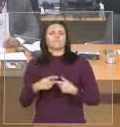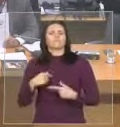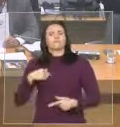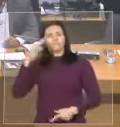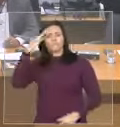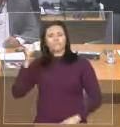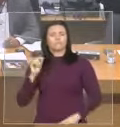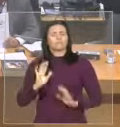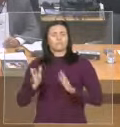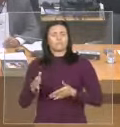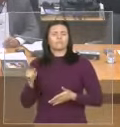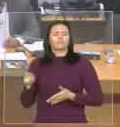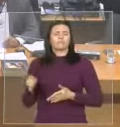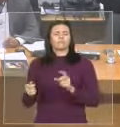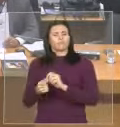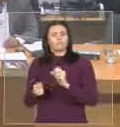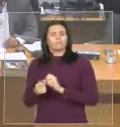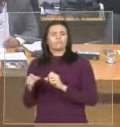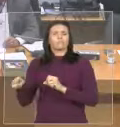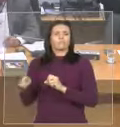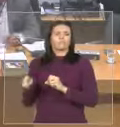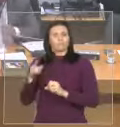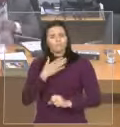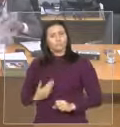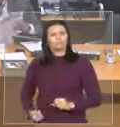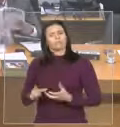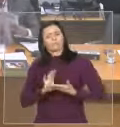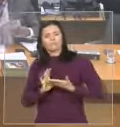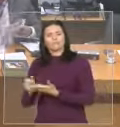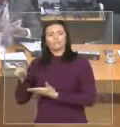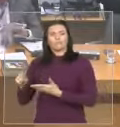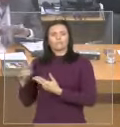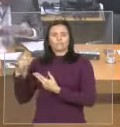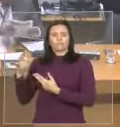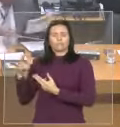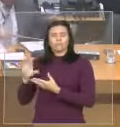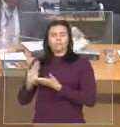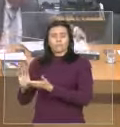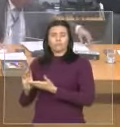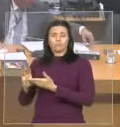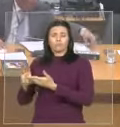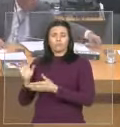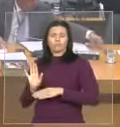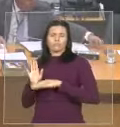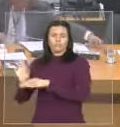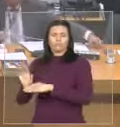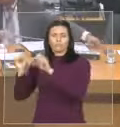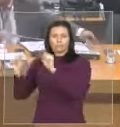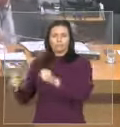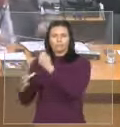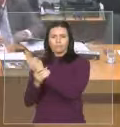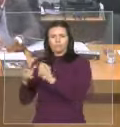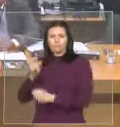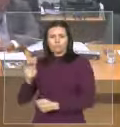orçamentária, inclusive a pedido meu, da construção de uma companhia no bairro Cidade Nova, além de todos os outros investimentos já feitos na